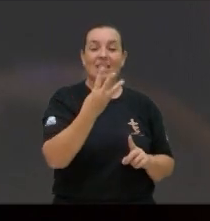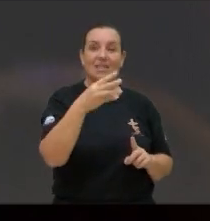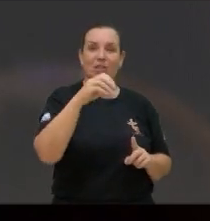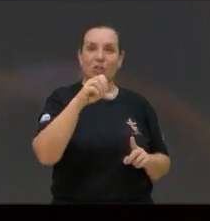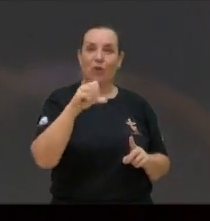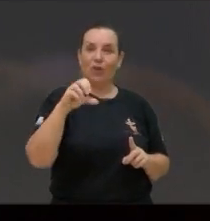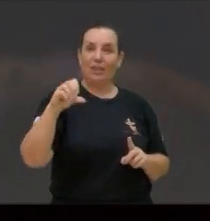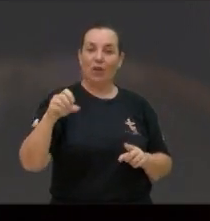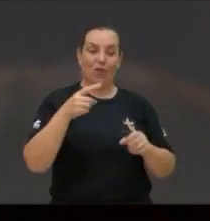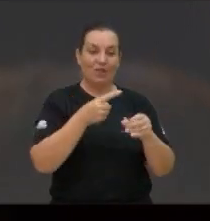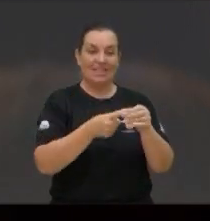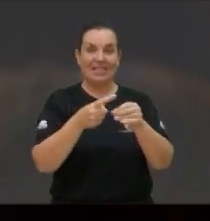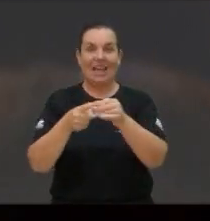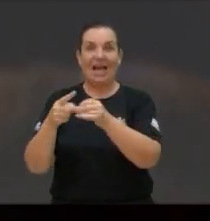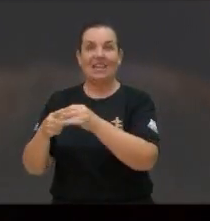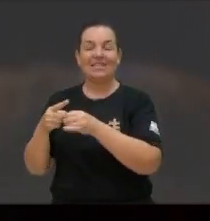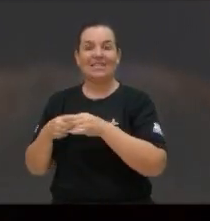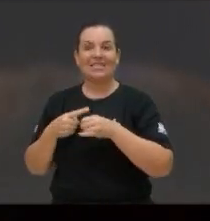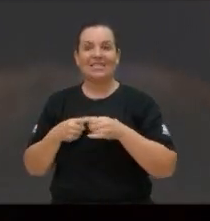399 cidades.